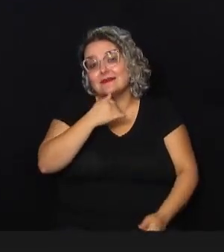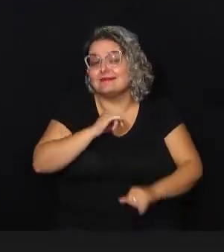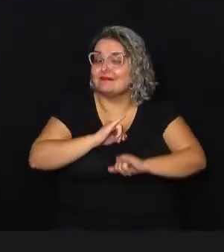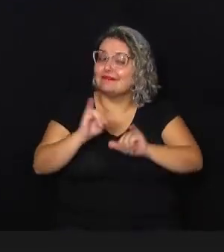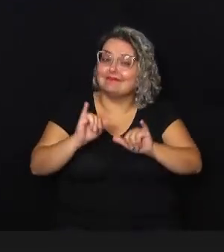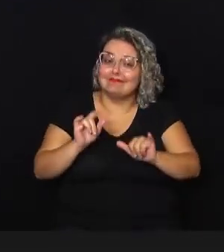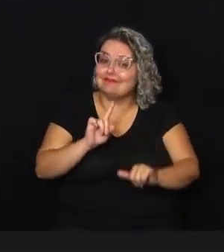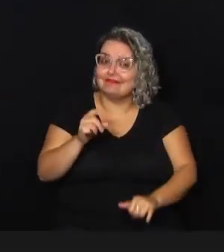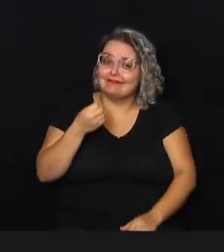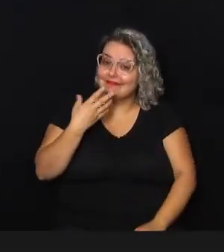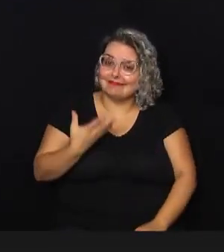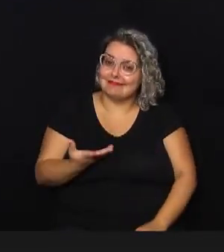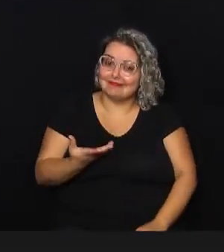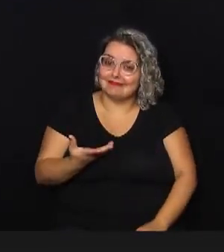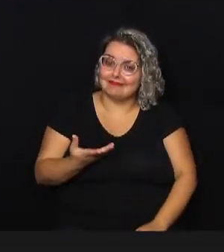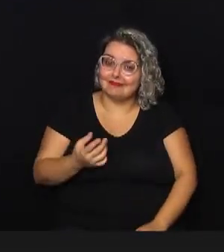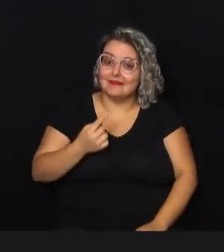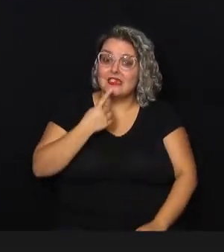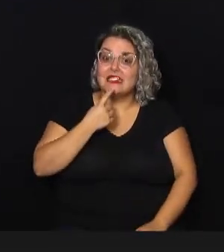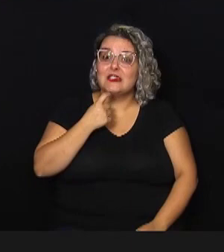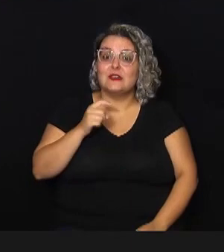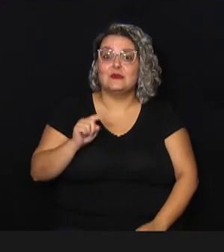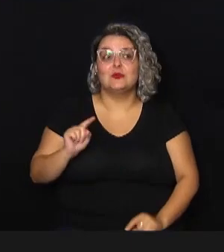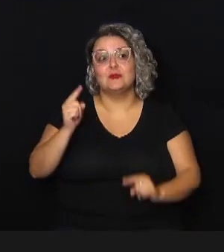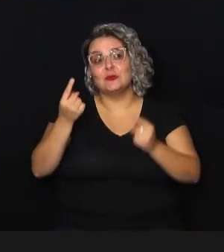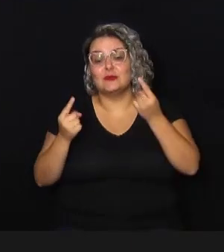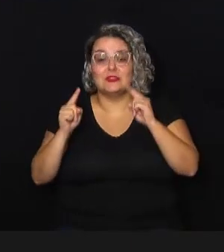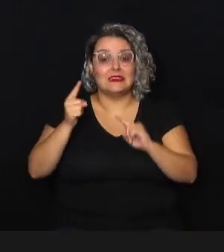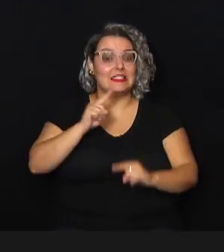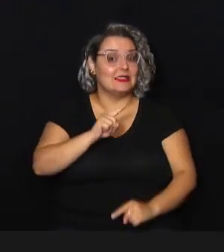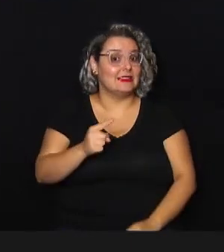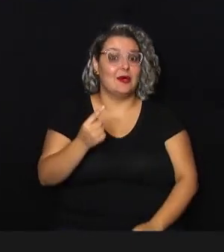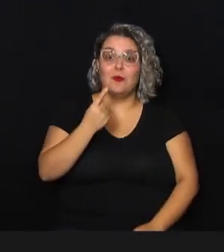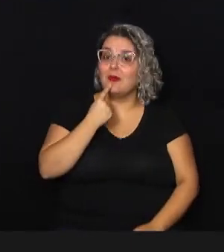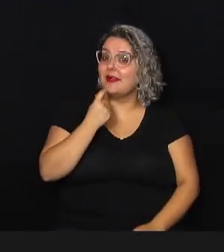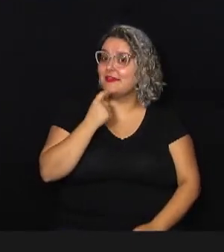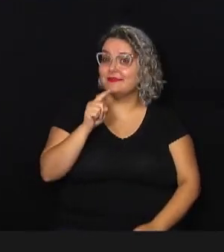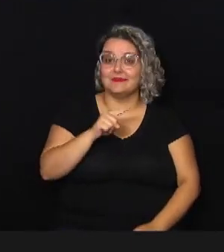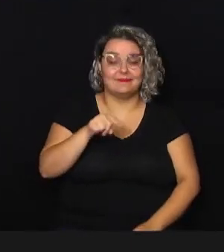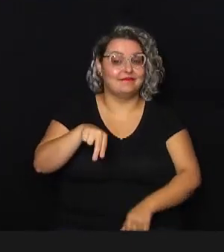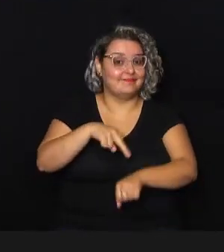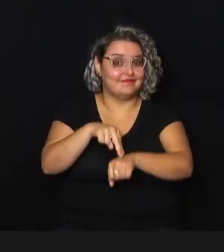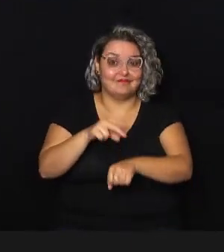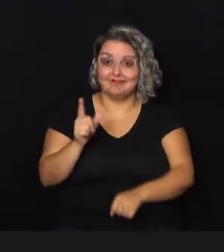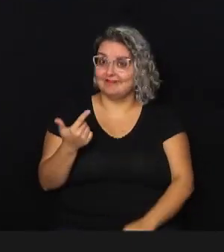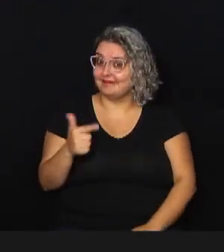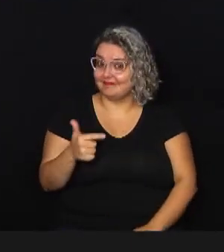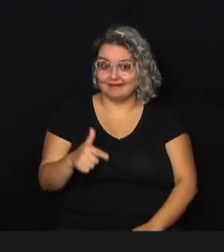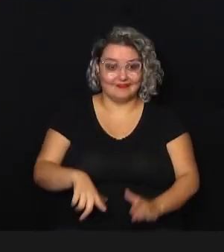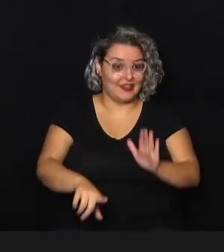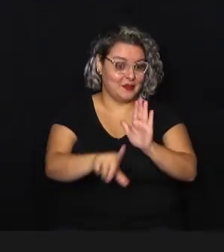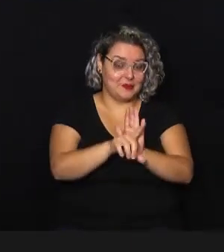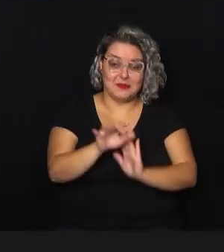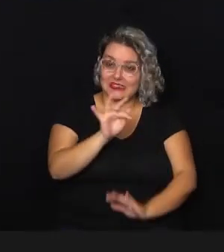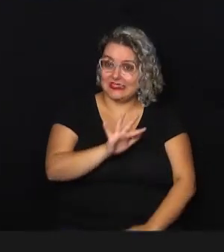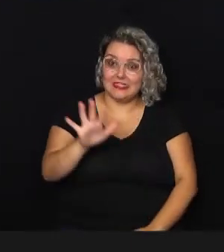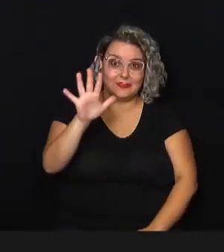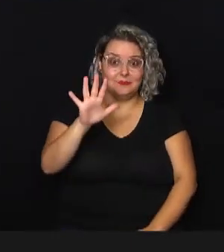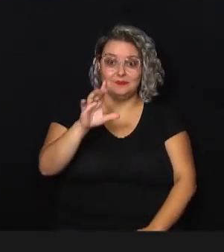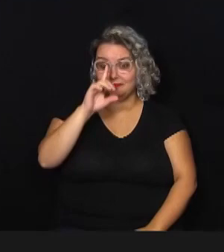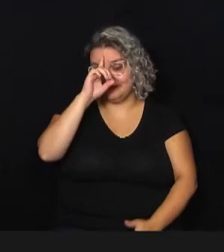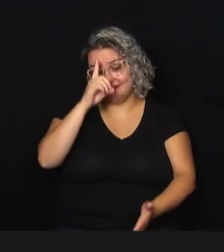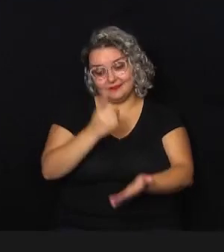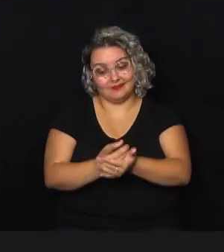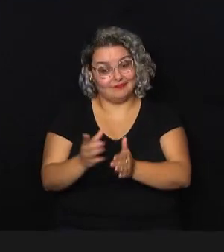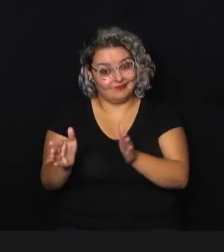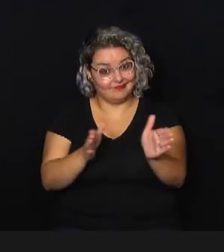né? O Carnaval ele não é um feriado nacional. Nós não temos uma lei federal que determine esse período de Carnaval